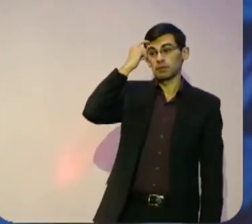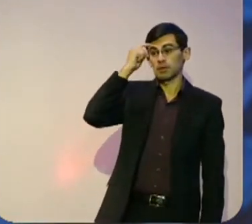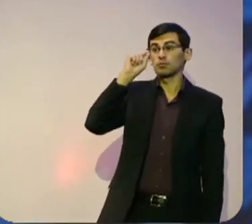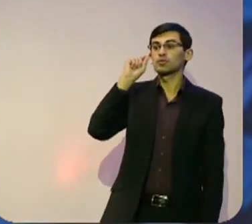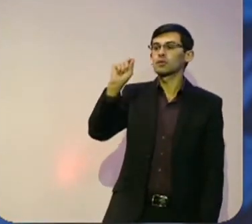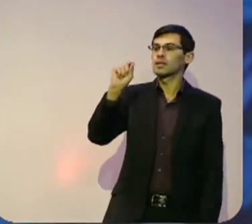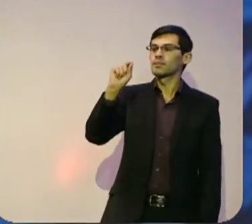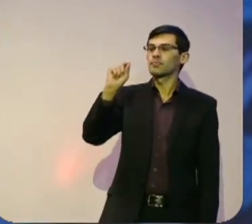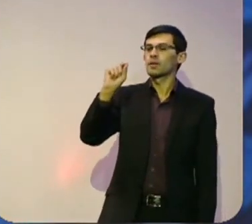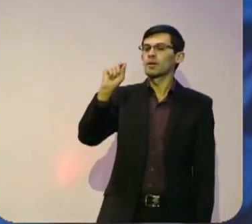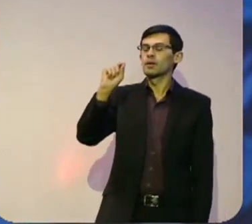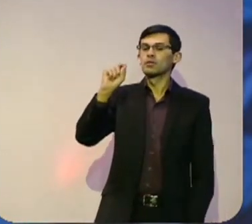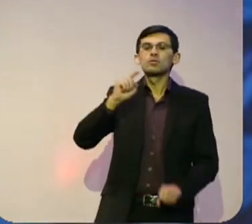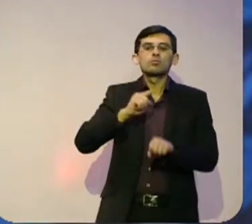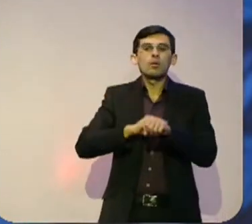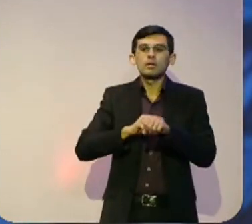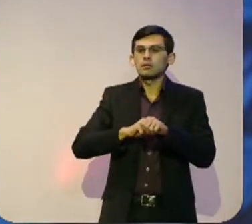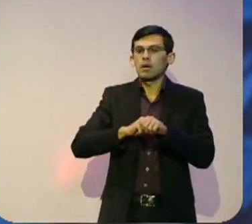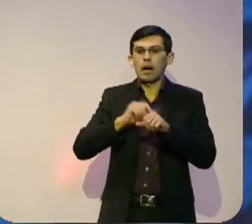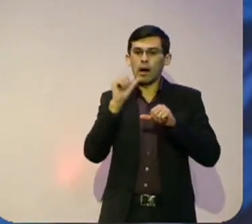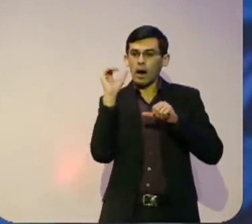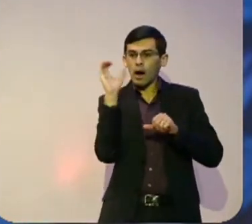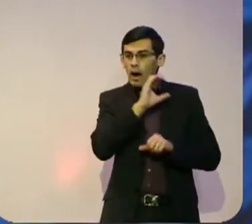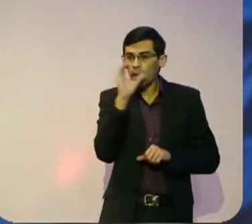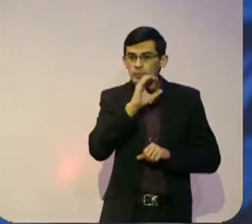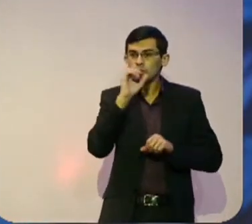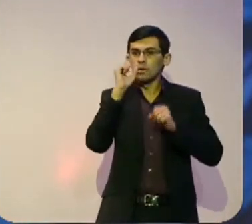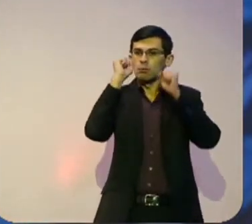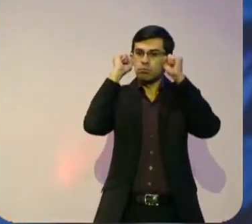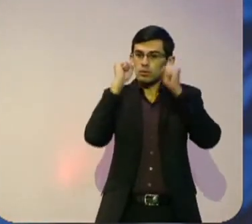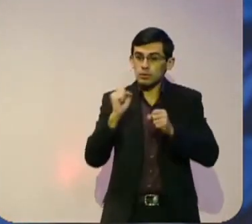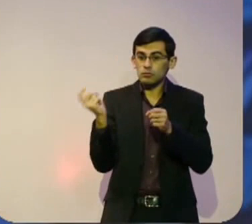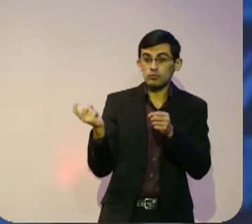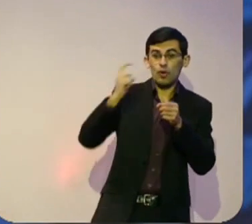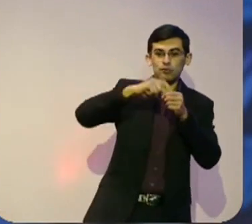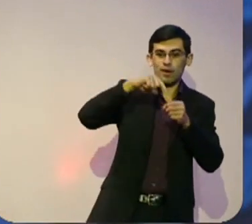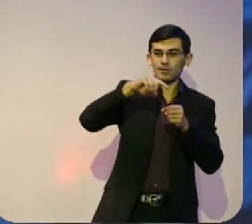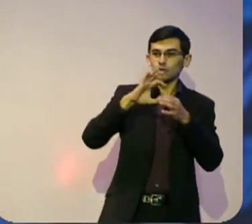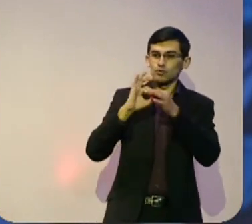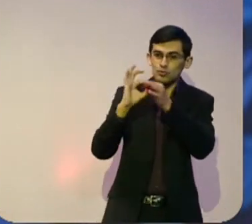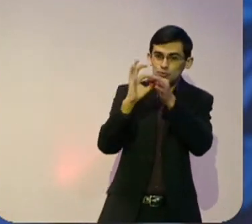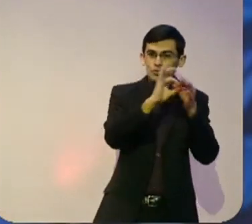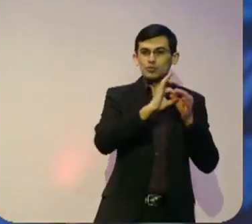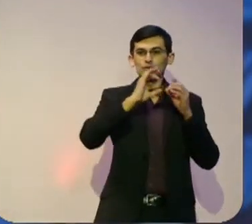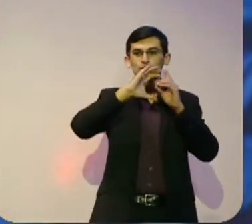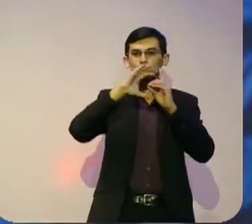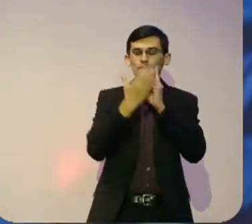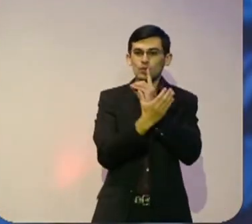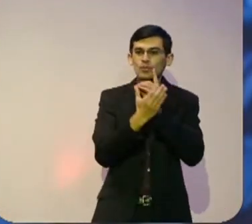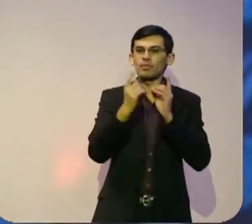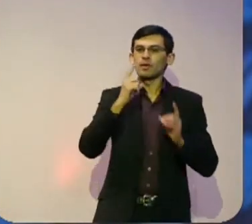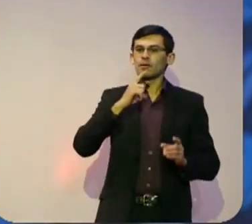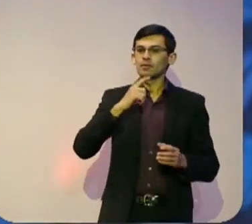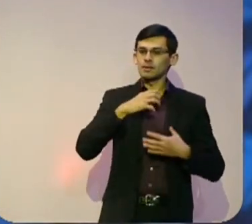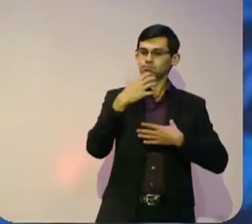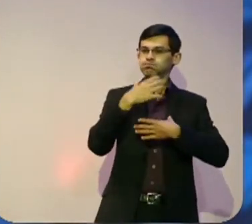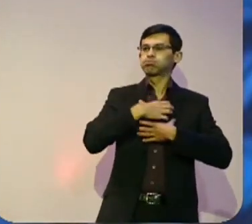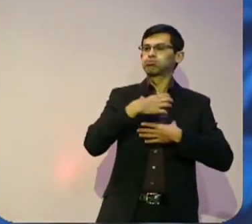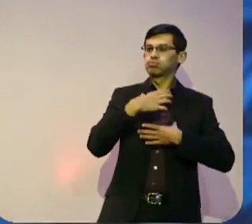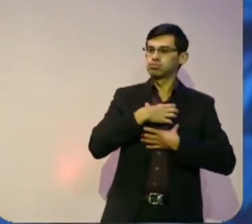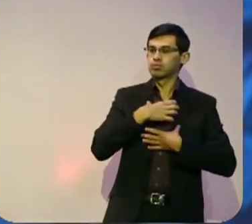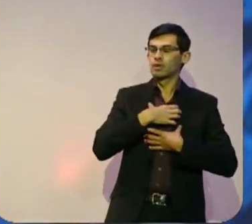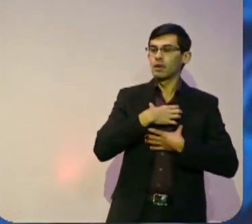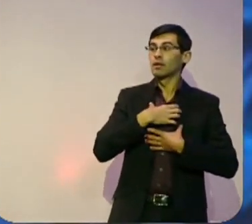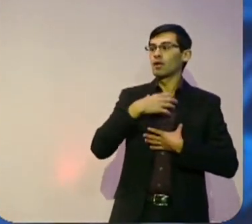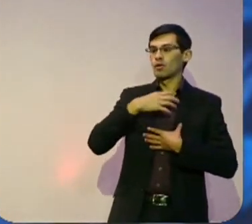de repente, num piscar de olhos, nós poderíamos estar de novo aqui reunidos. E aí tem esse misto de sentimentos que o